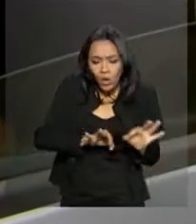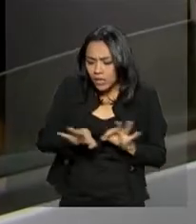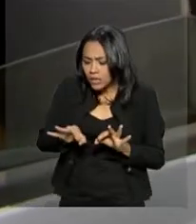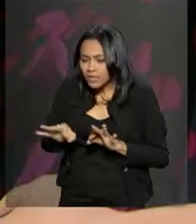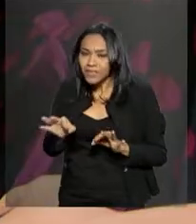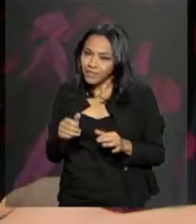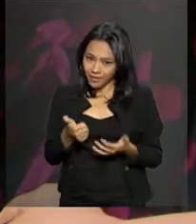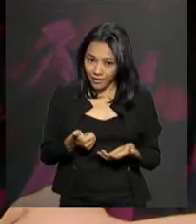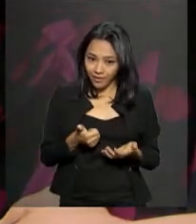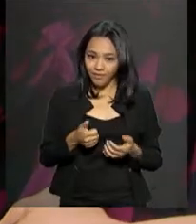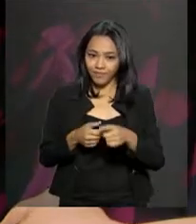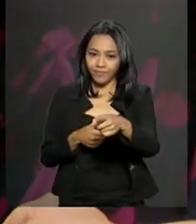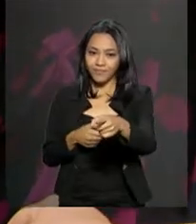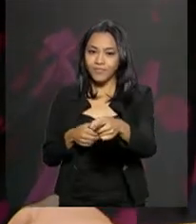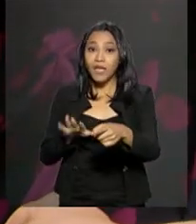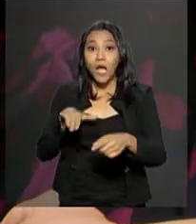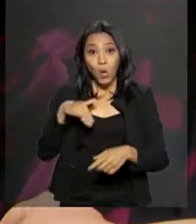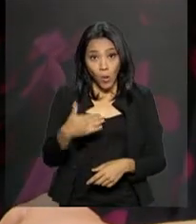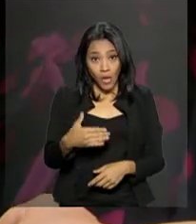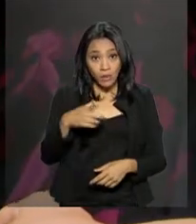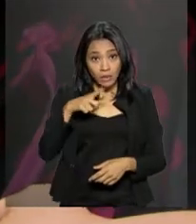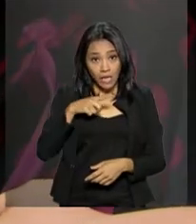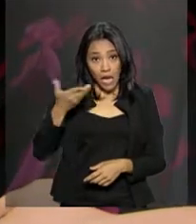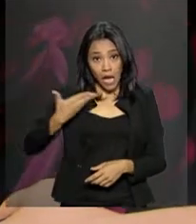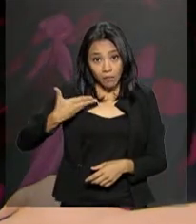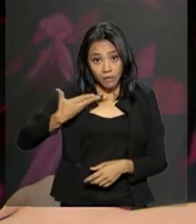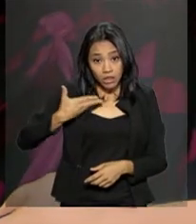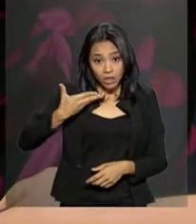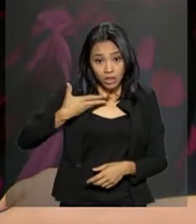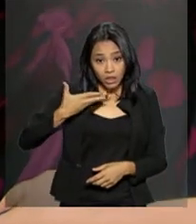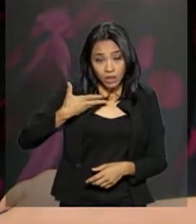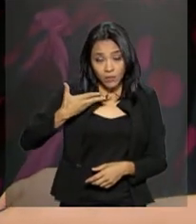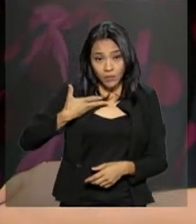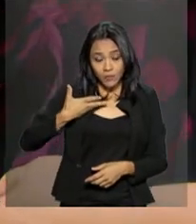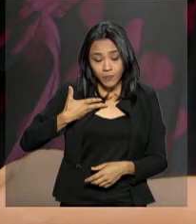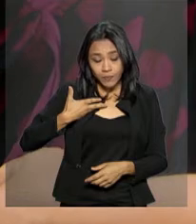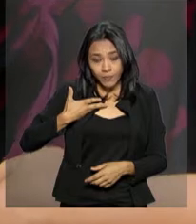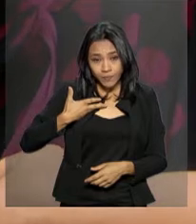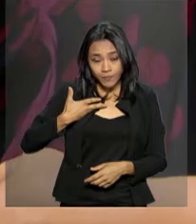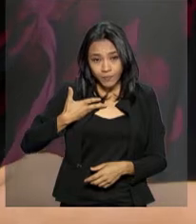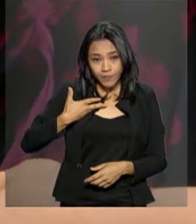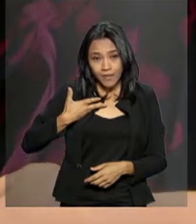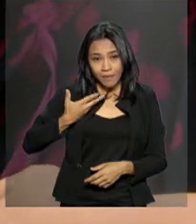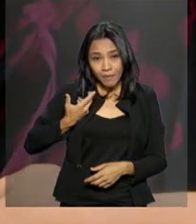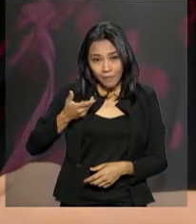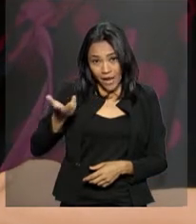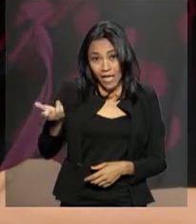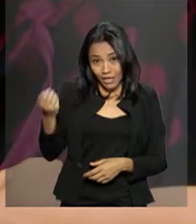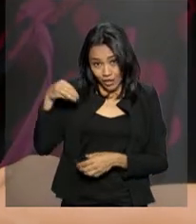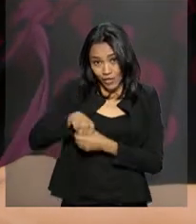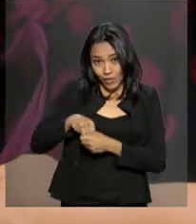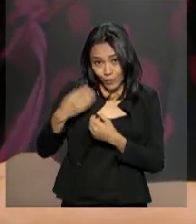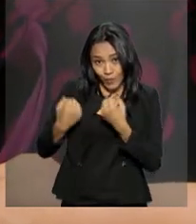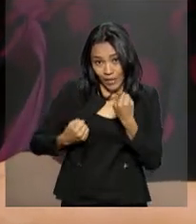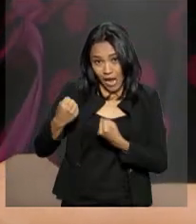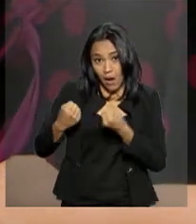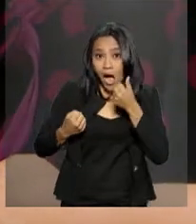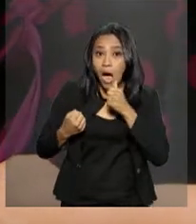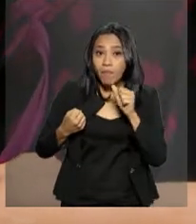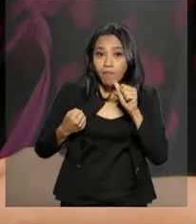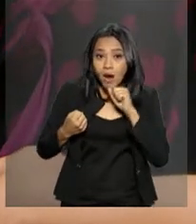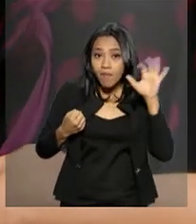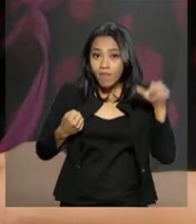alice enquanto quem o meu era e no meu carro a mãe